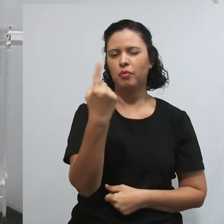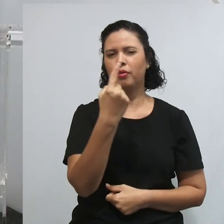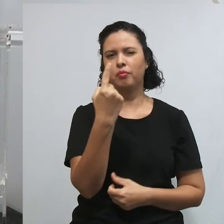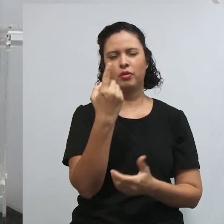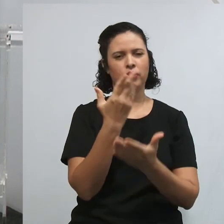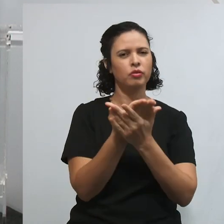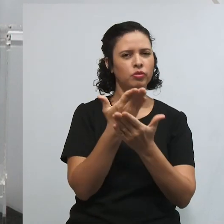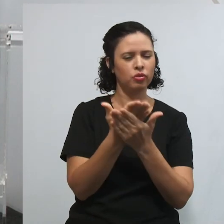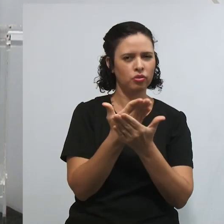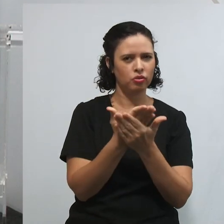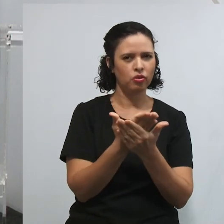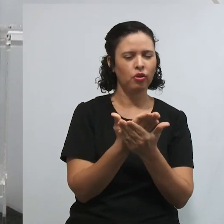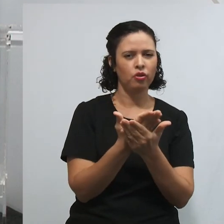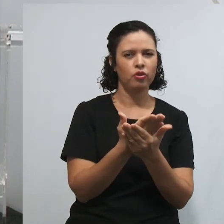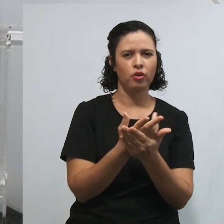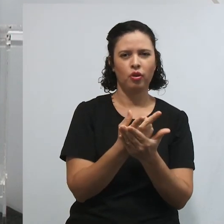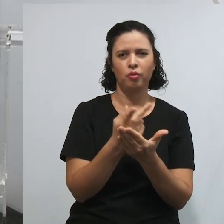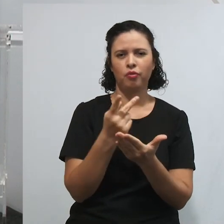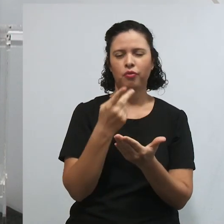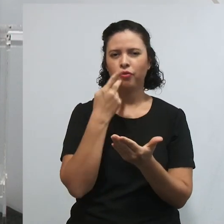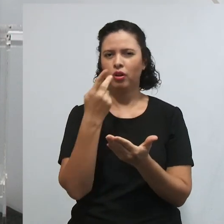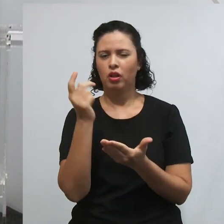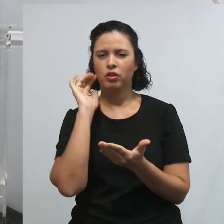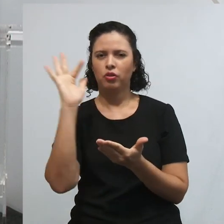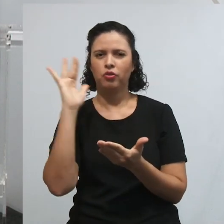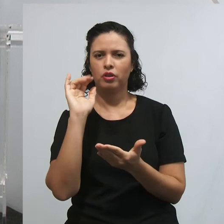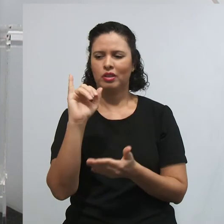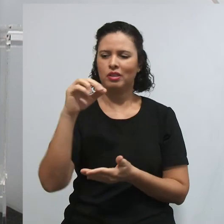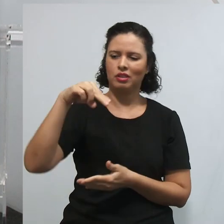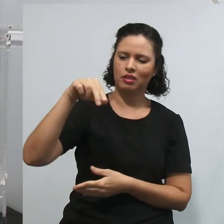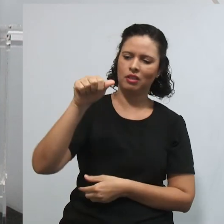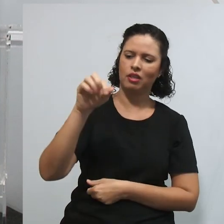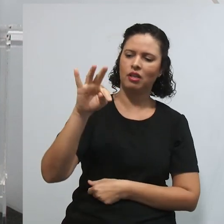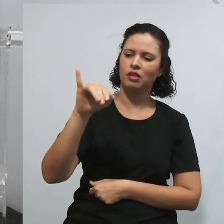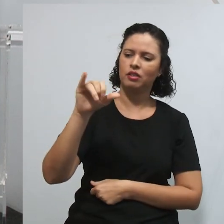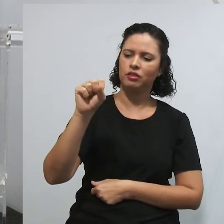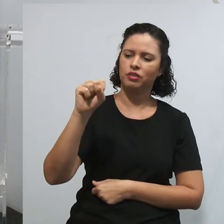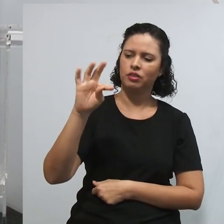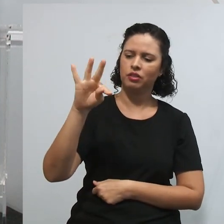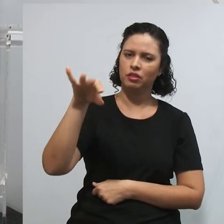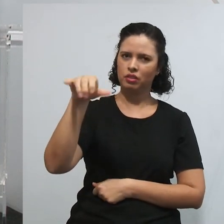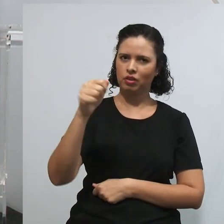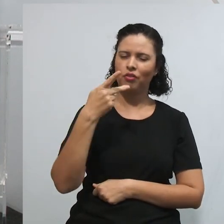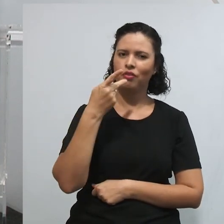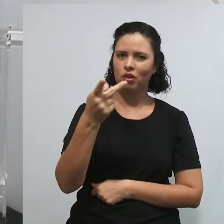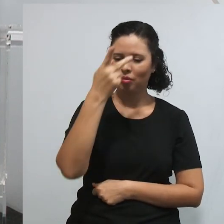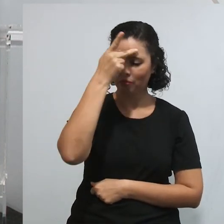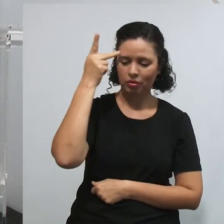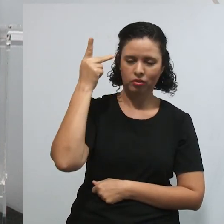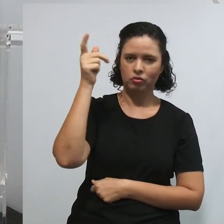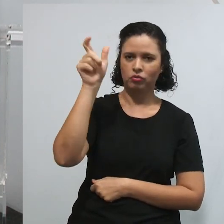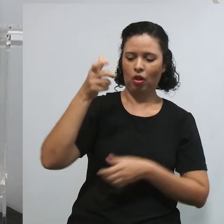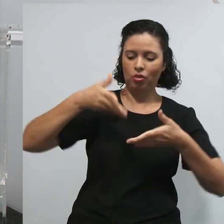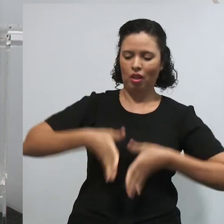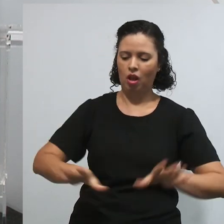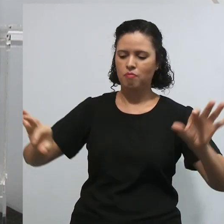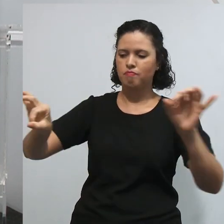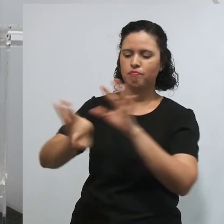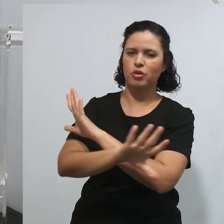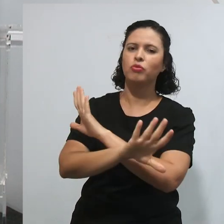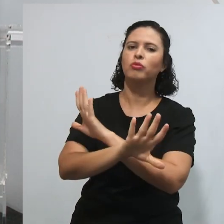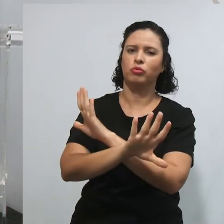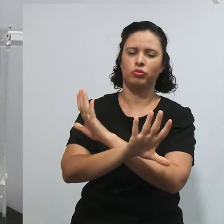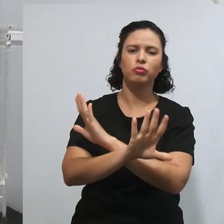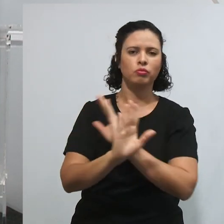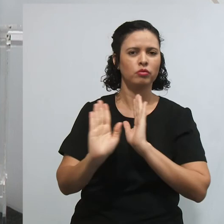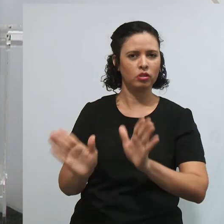da unidade 1, é aquela que acredita que a gente já nasce pronto, que o aprendizado é de dentro para fora.